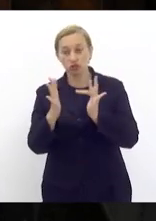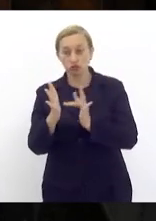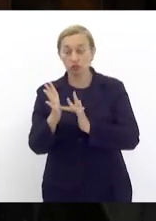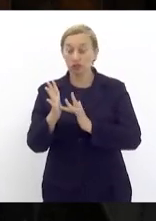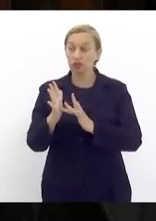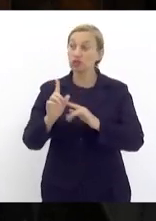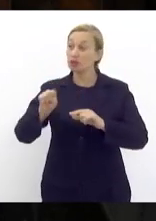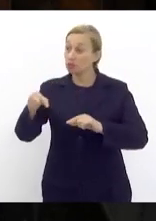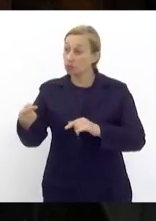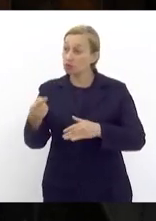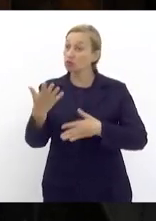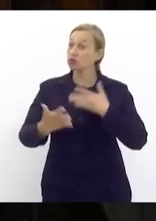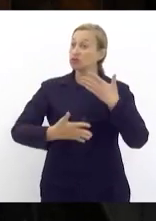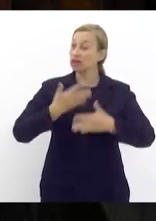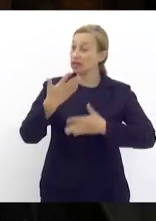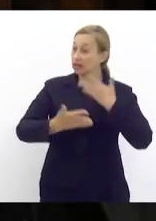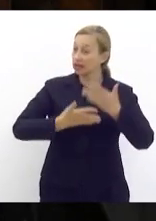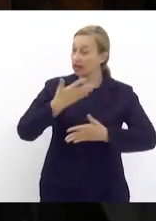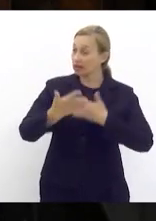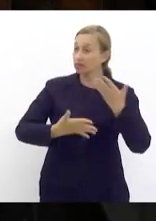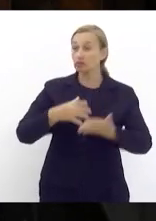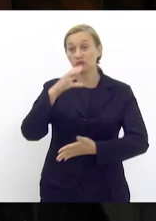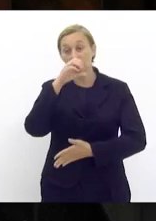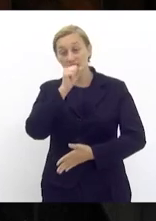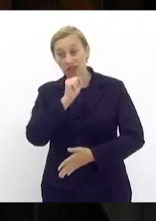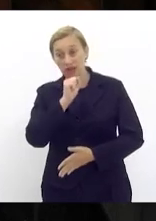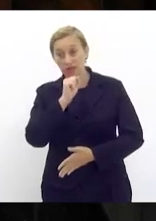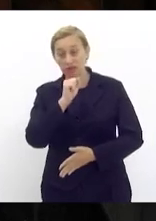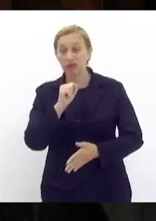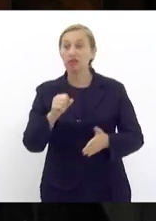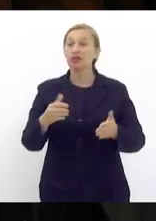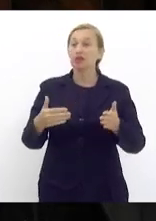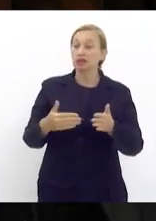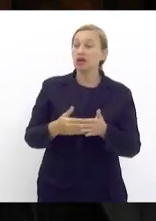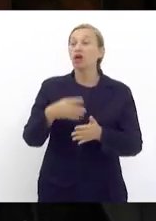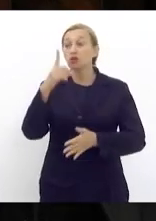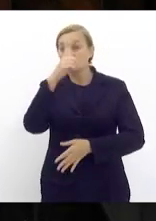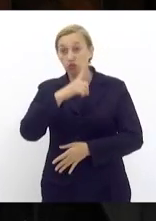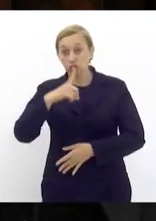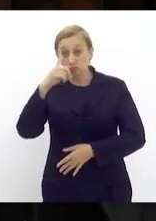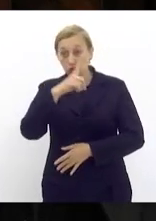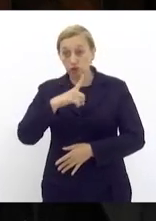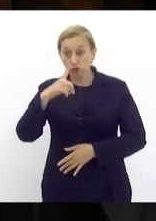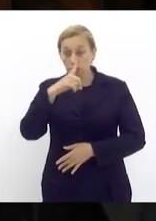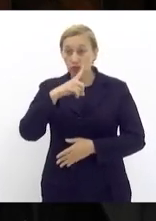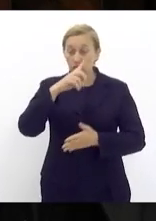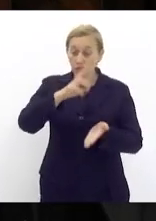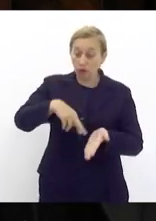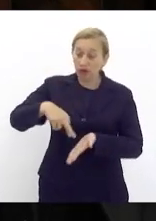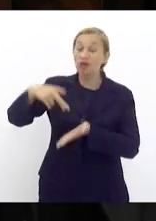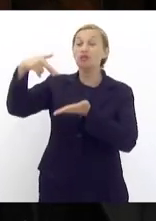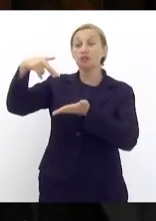alegrarmos, no sábado para domingo, de aleluia, com a ressurreição.